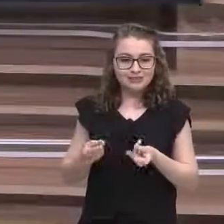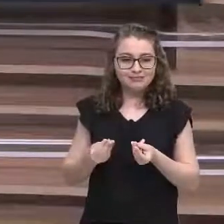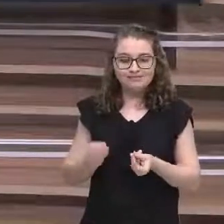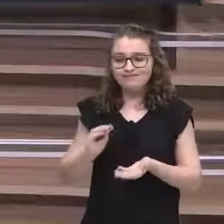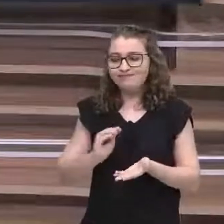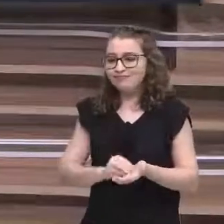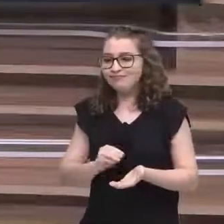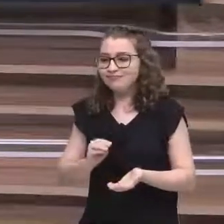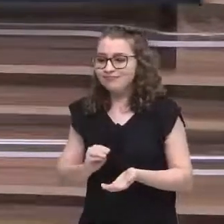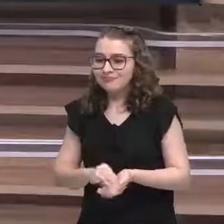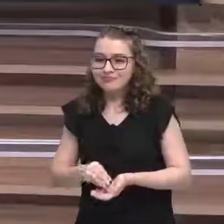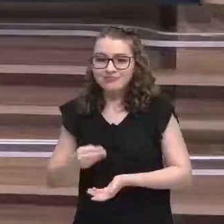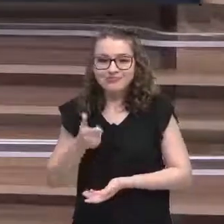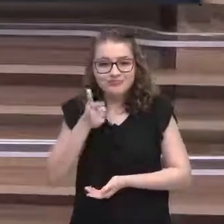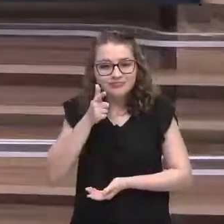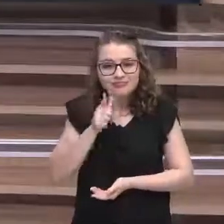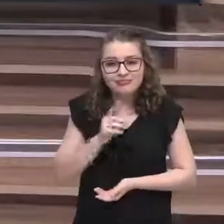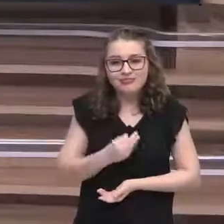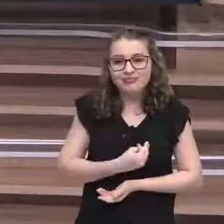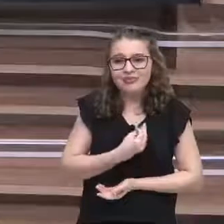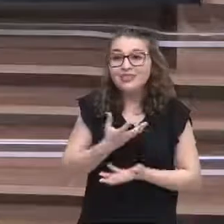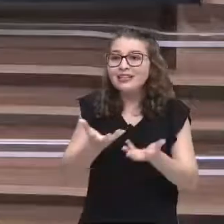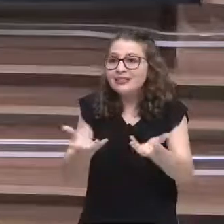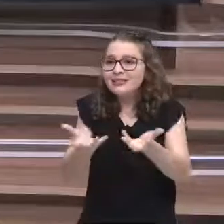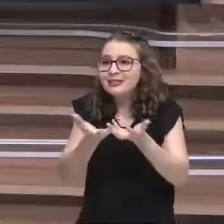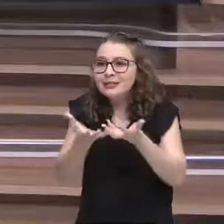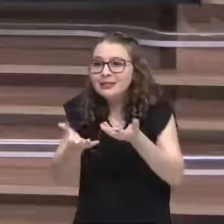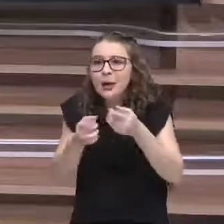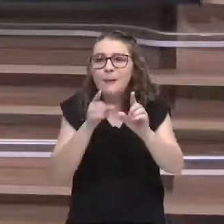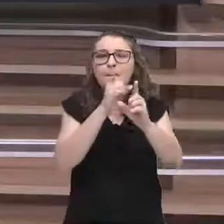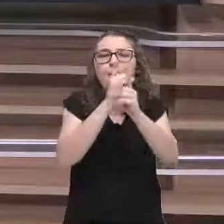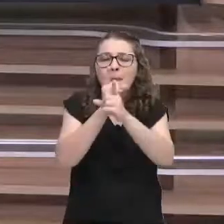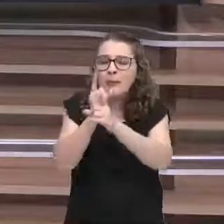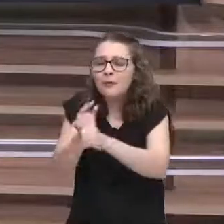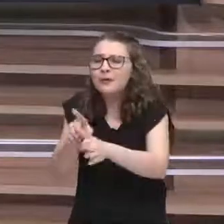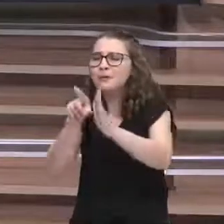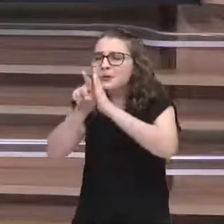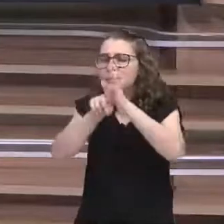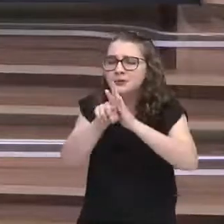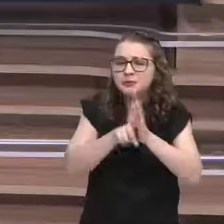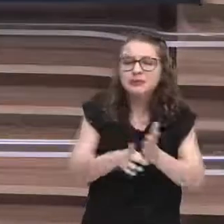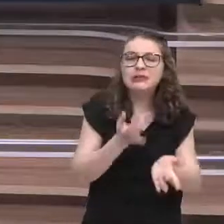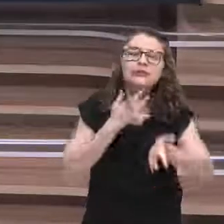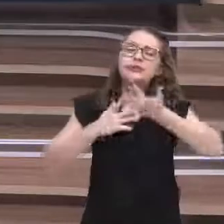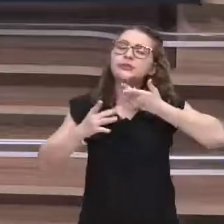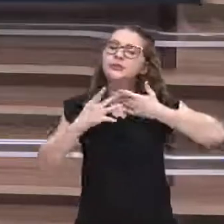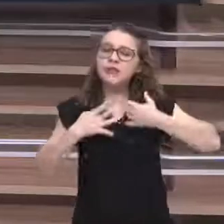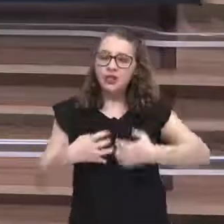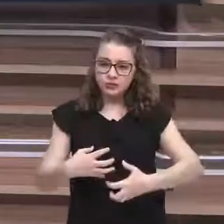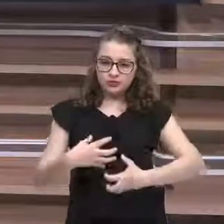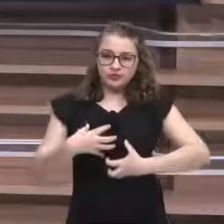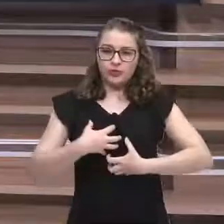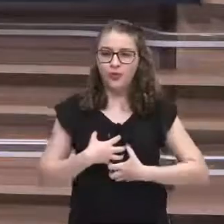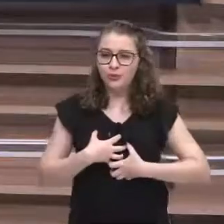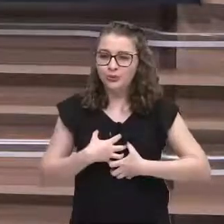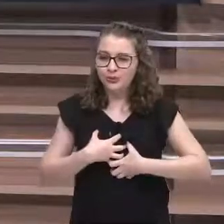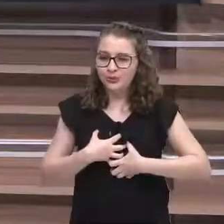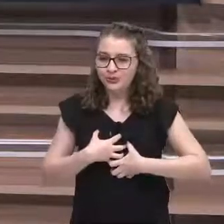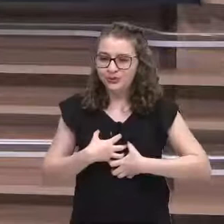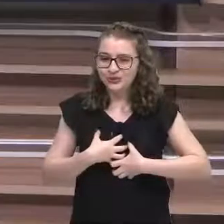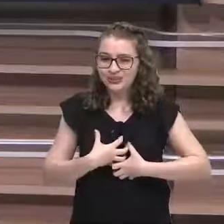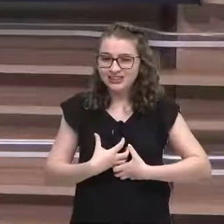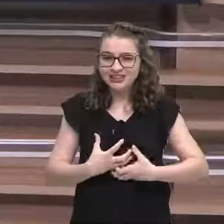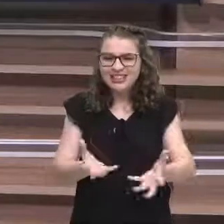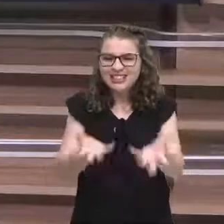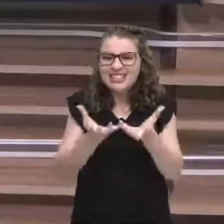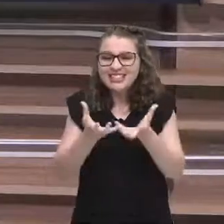existencial. É um ser que está sempre buscando, um ser desejante, um ser pulsante, um ser que